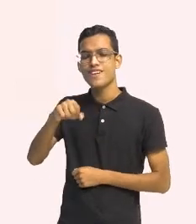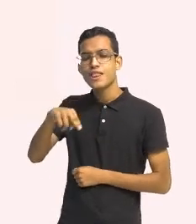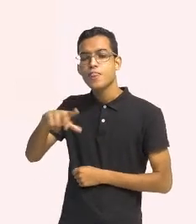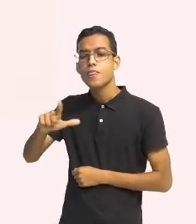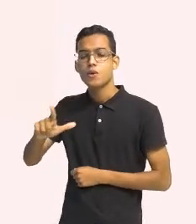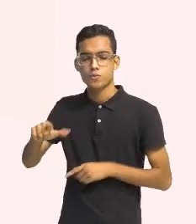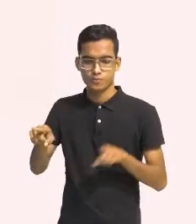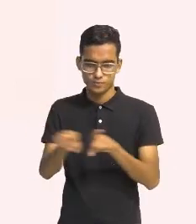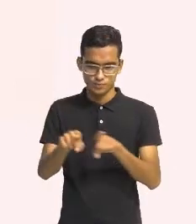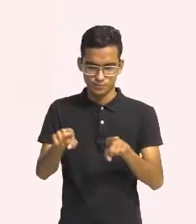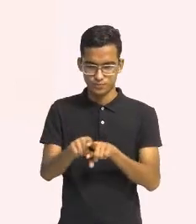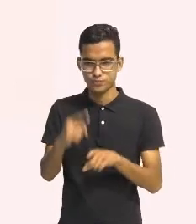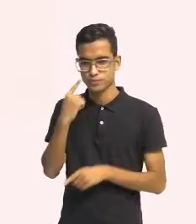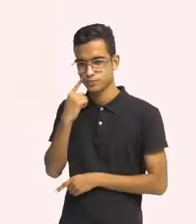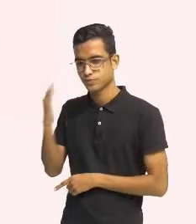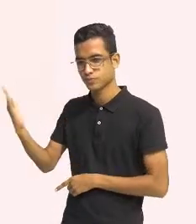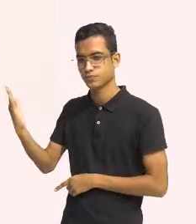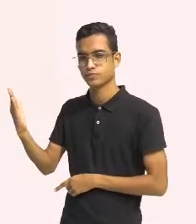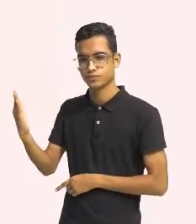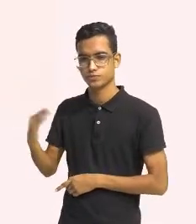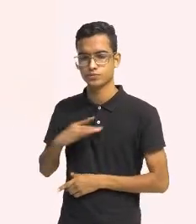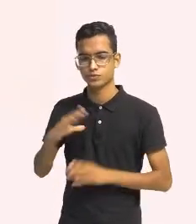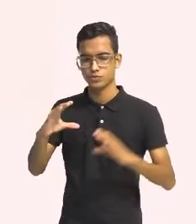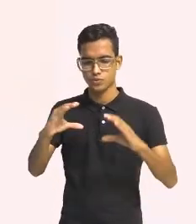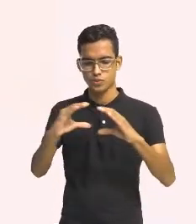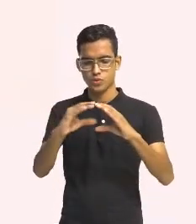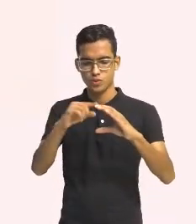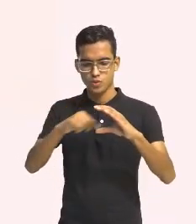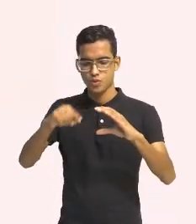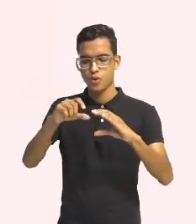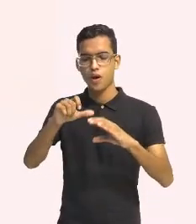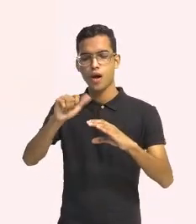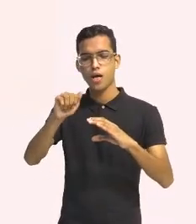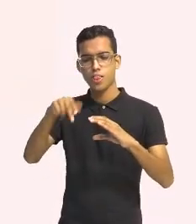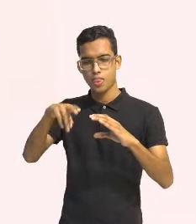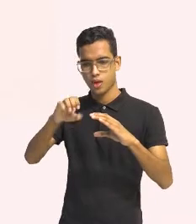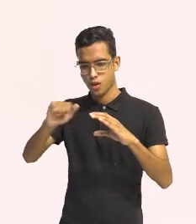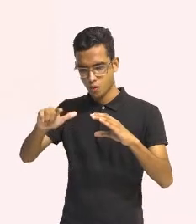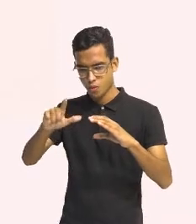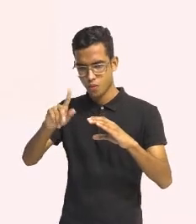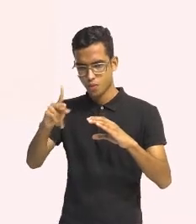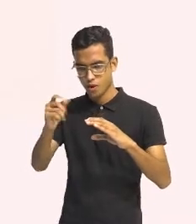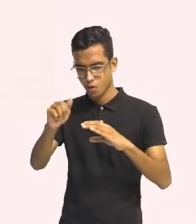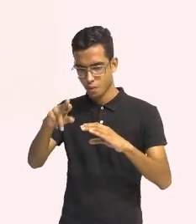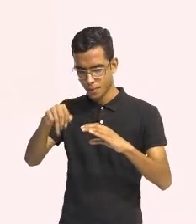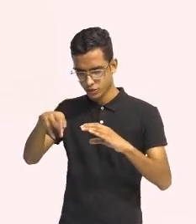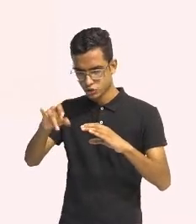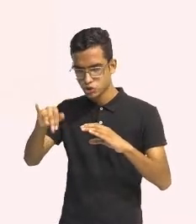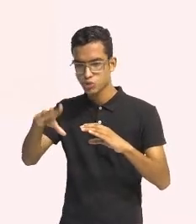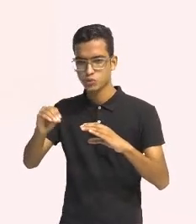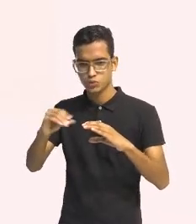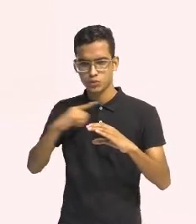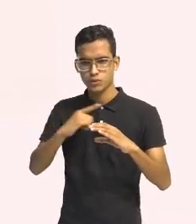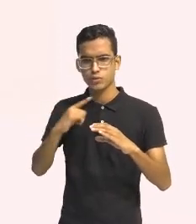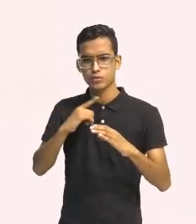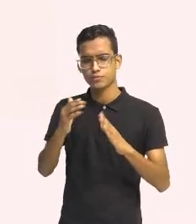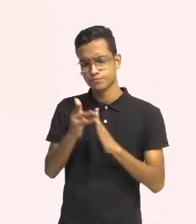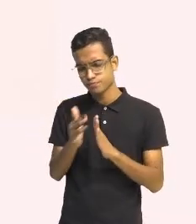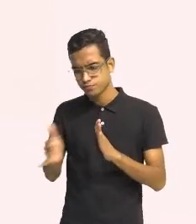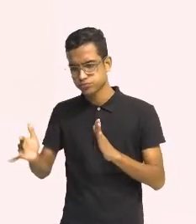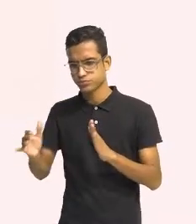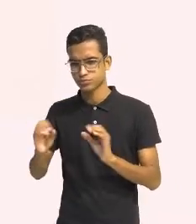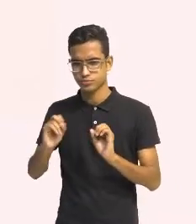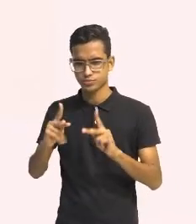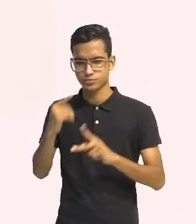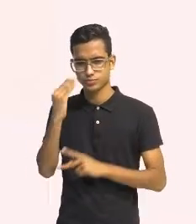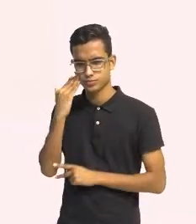é só o anel aromático ligado diretamente à cadeia carbônica, alfa-fenil, beta-fenil, ou